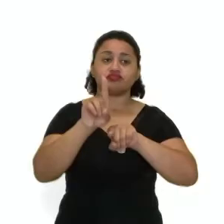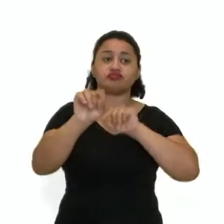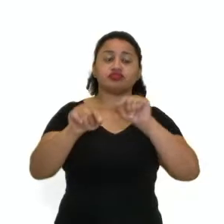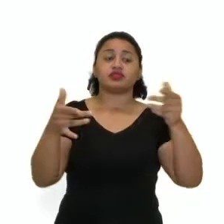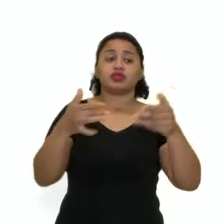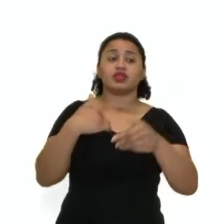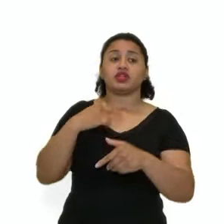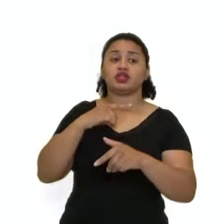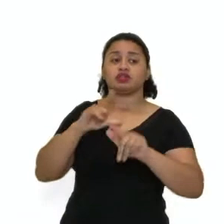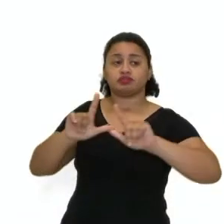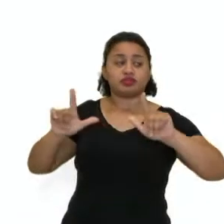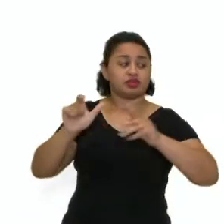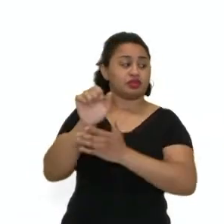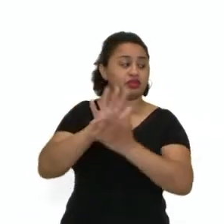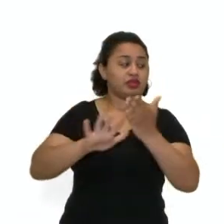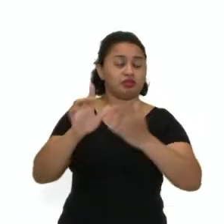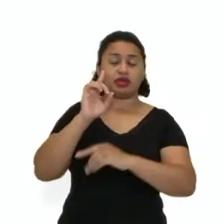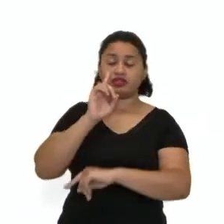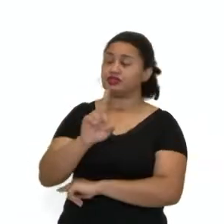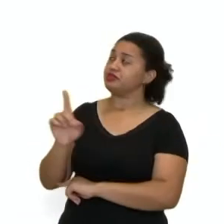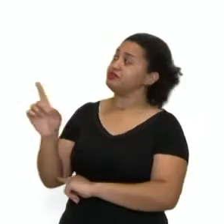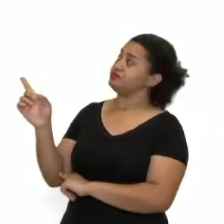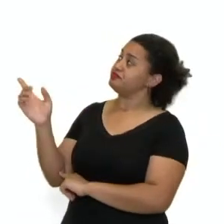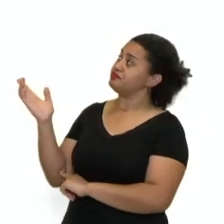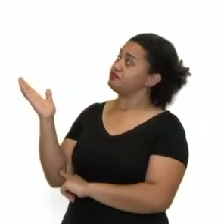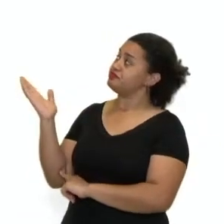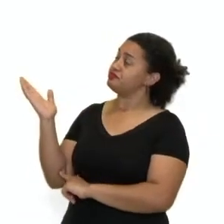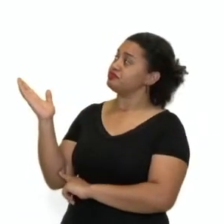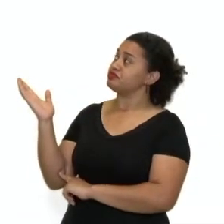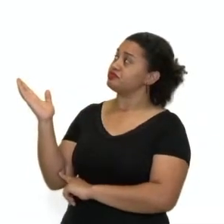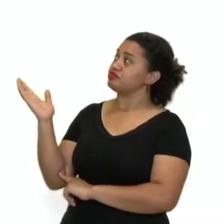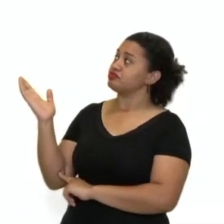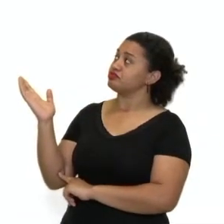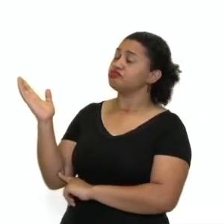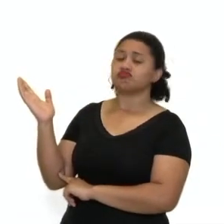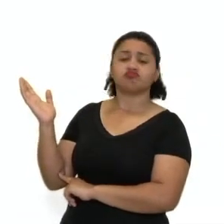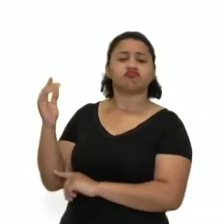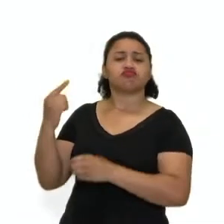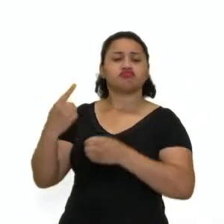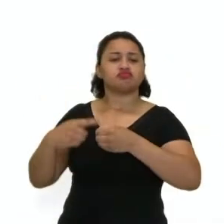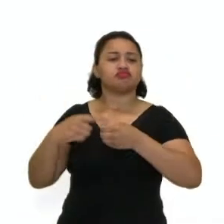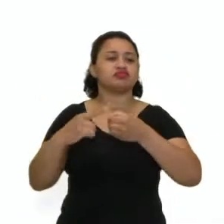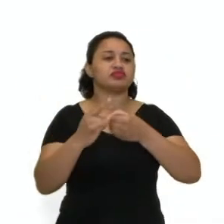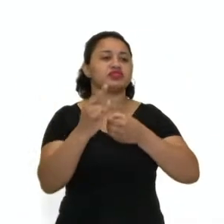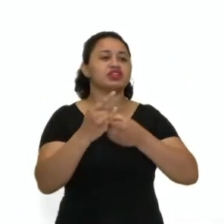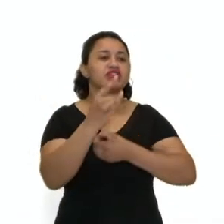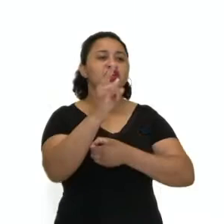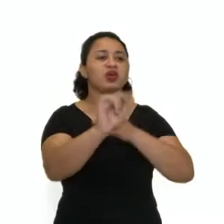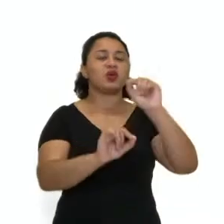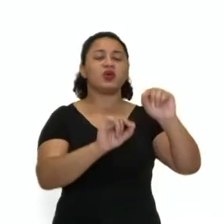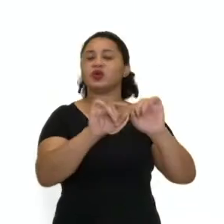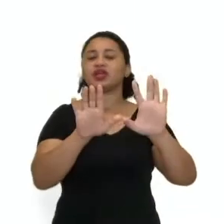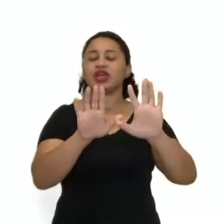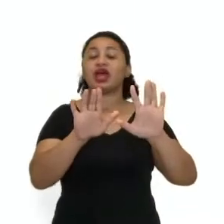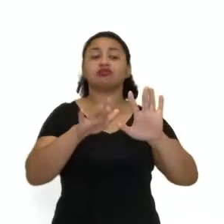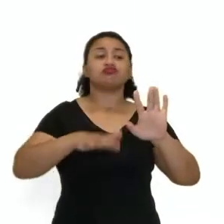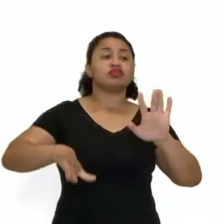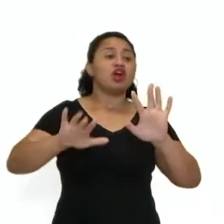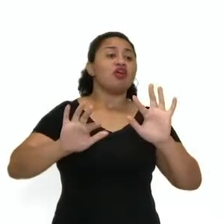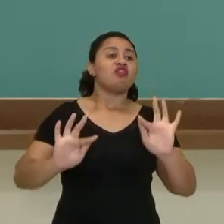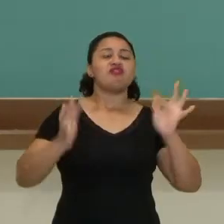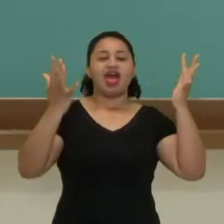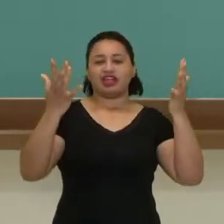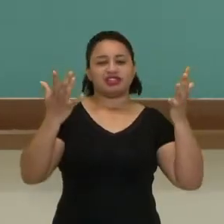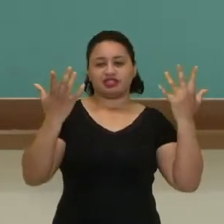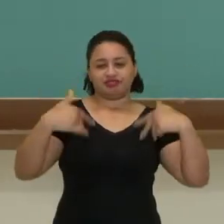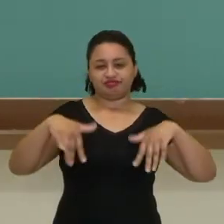exemplo, uma cena urbana de algum festival urbano, né? As figuras não devem ter contornos nítidos, né? Então parece